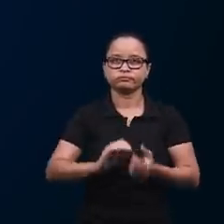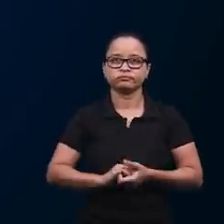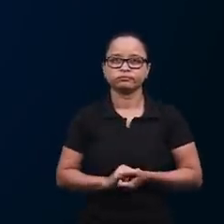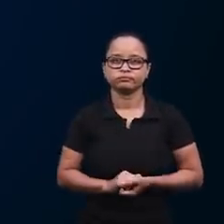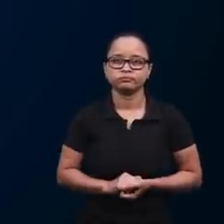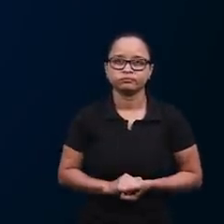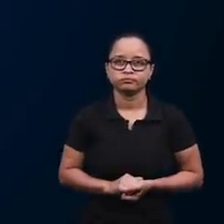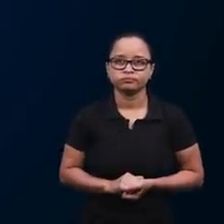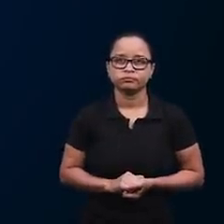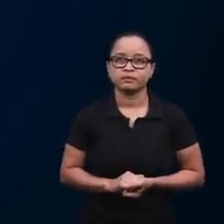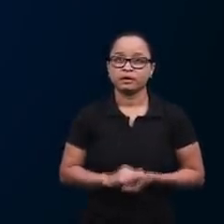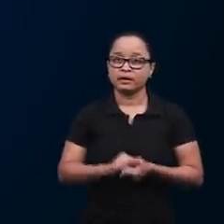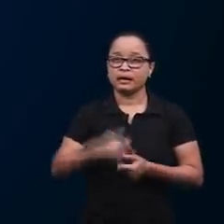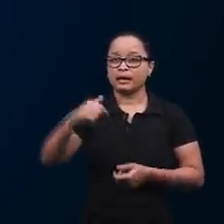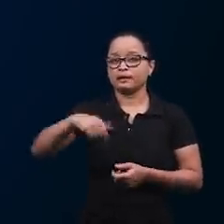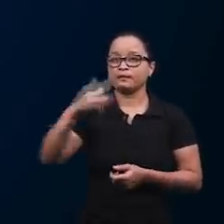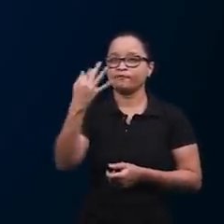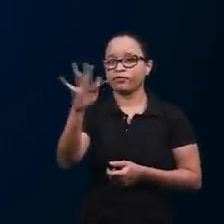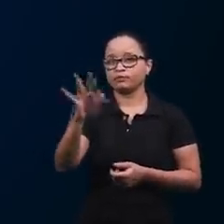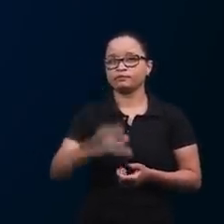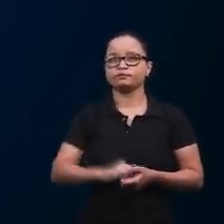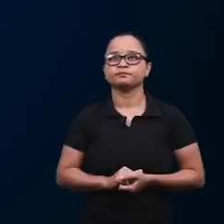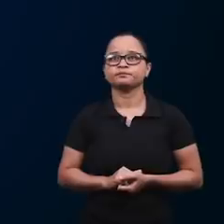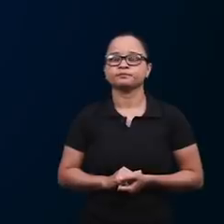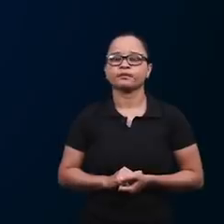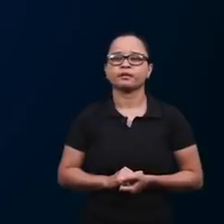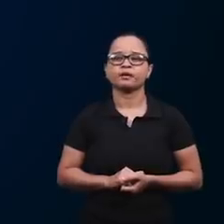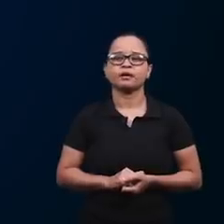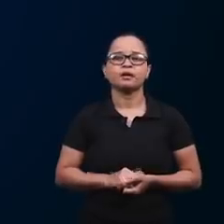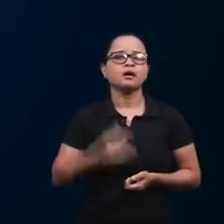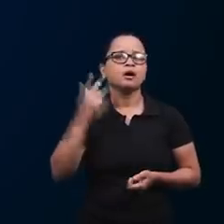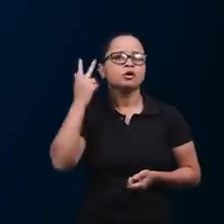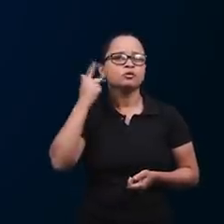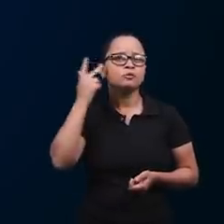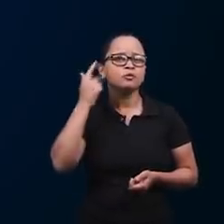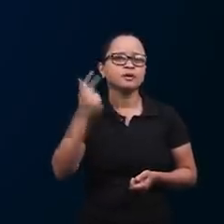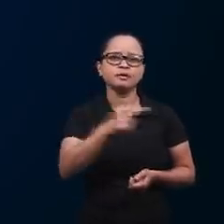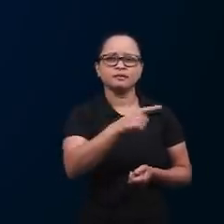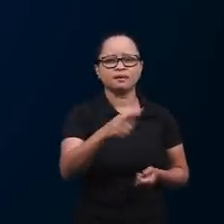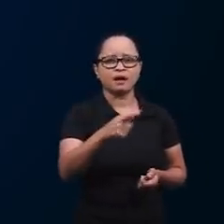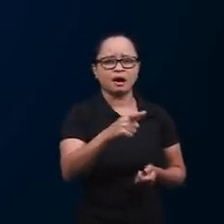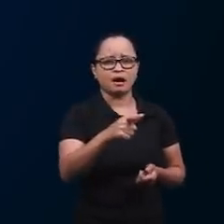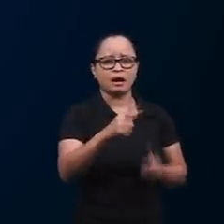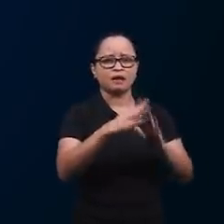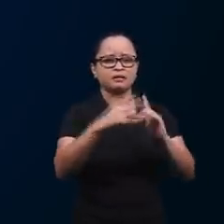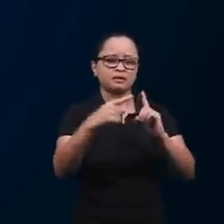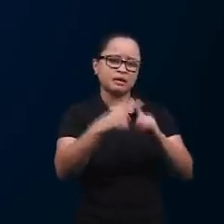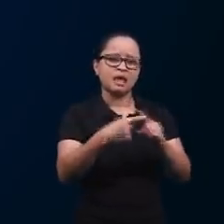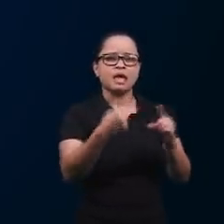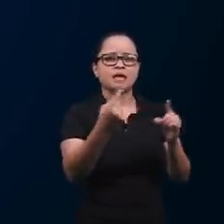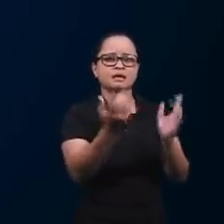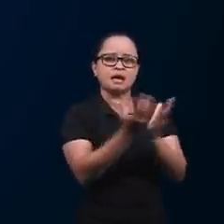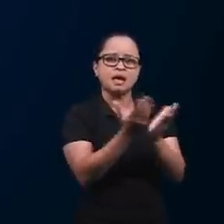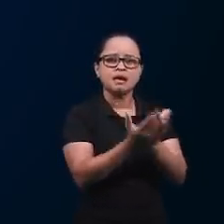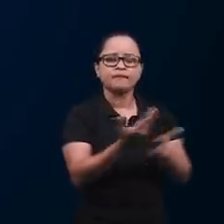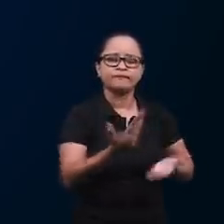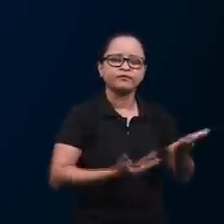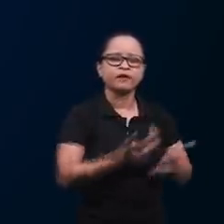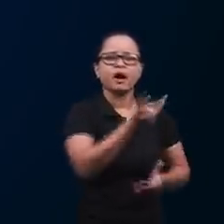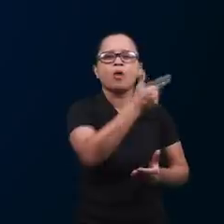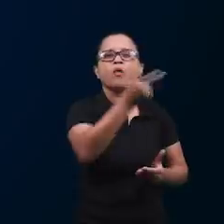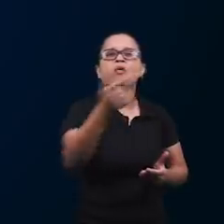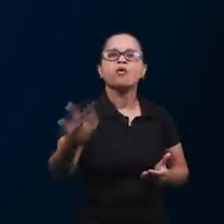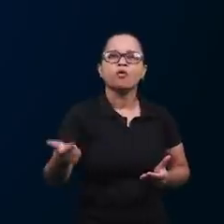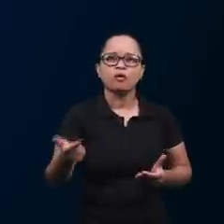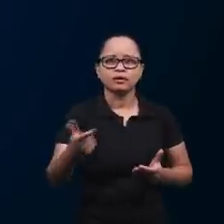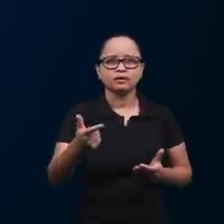bíblico do Mickey esse a fase do crê ser feliz evangélica A